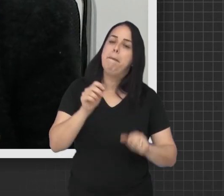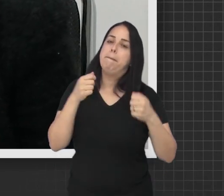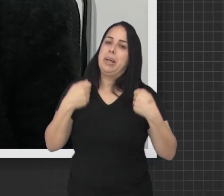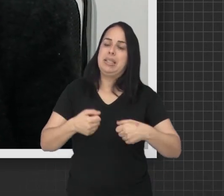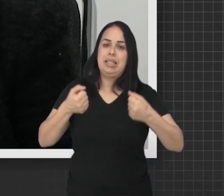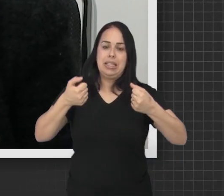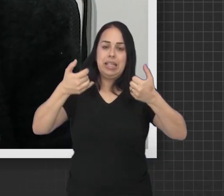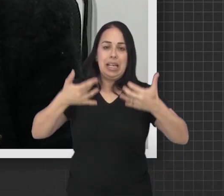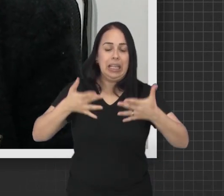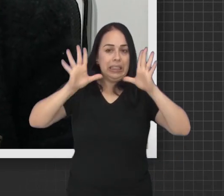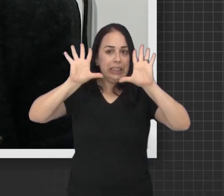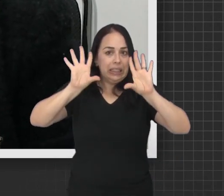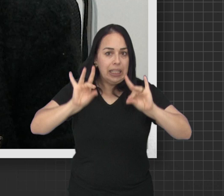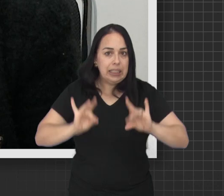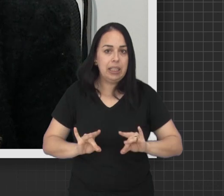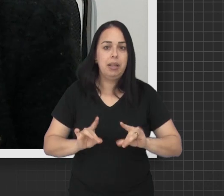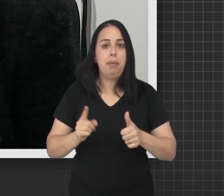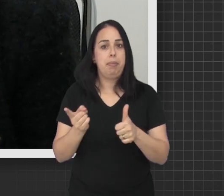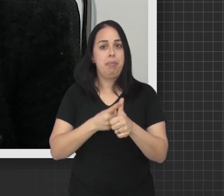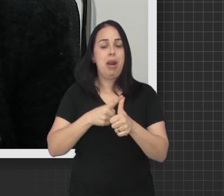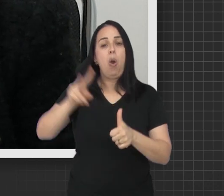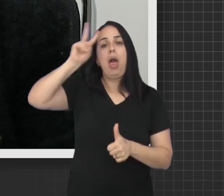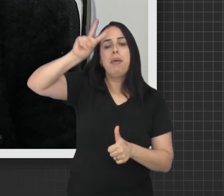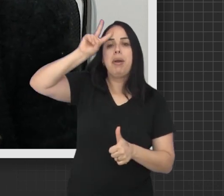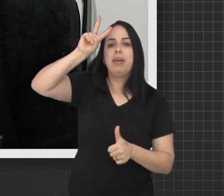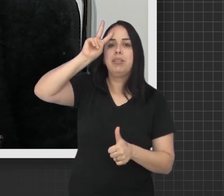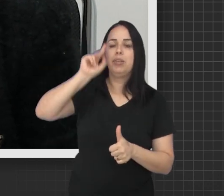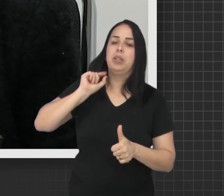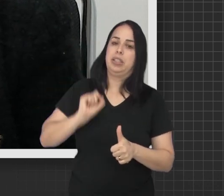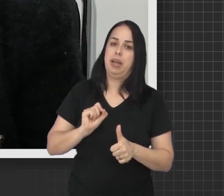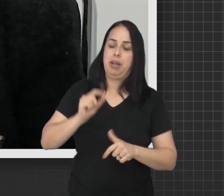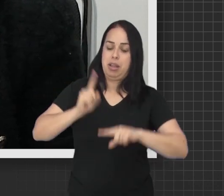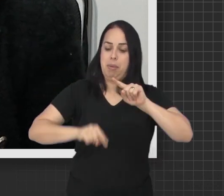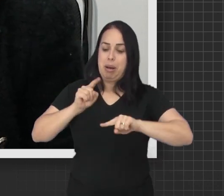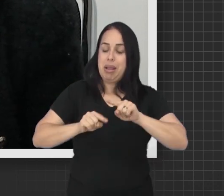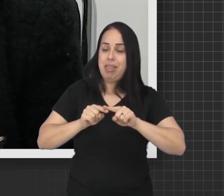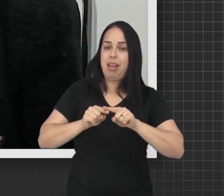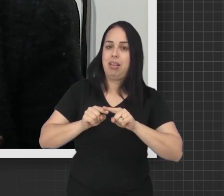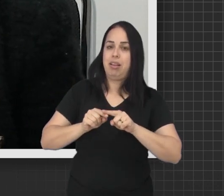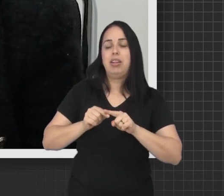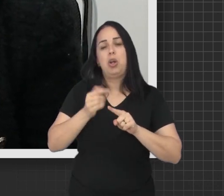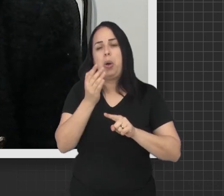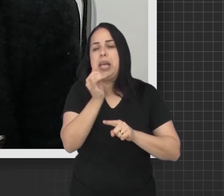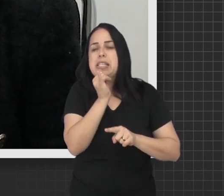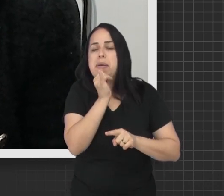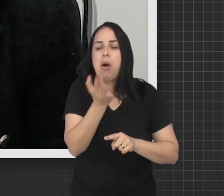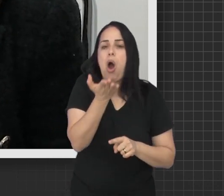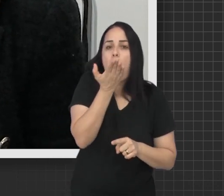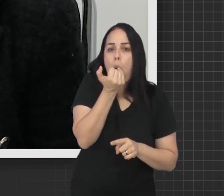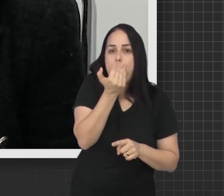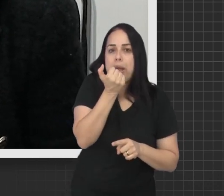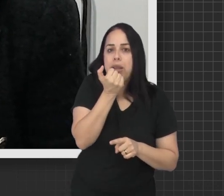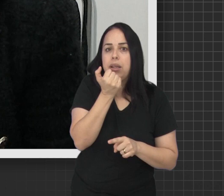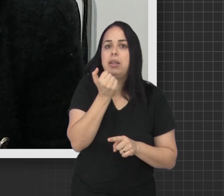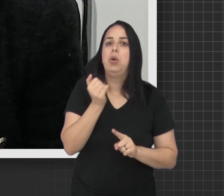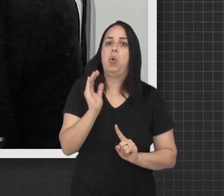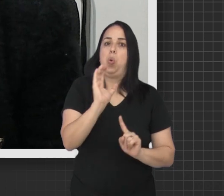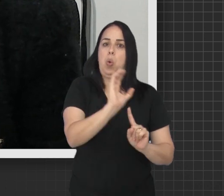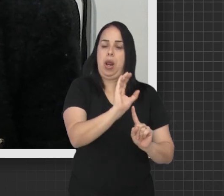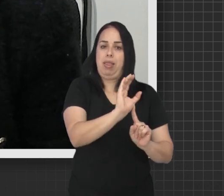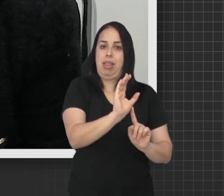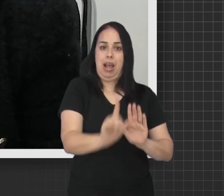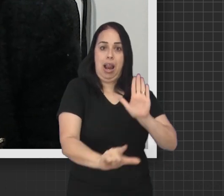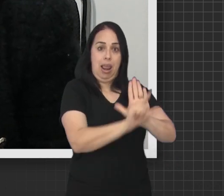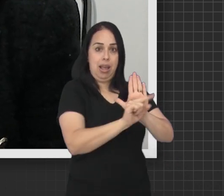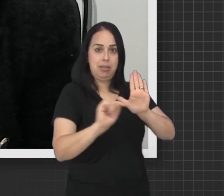mais trabalhada, porque a gente precisa primeiro lembrar que, se tratando de bens não duráveis como alimentos, o consumidor tem